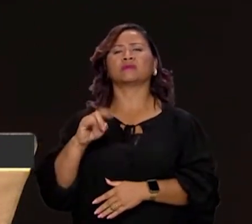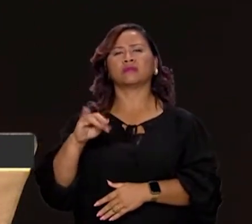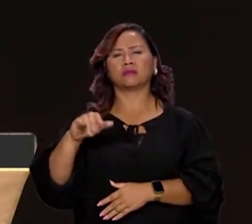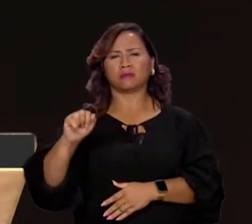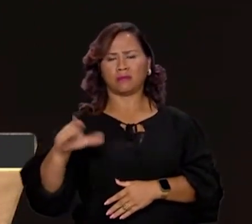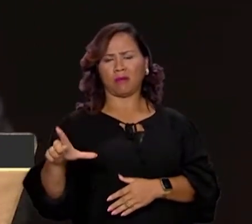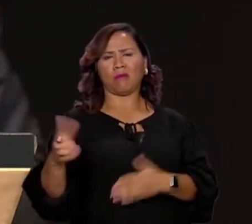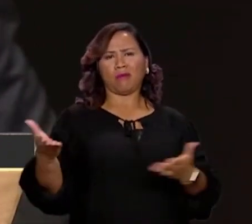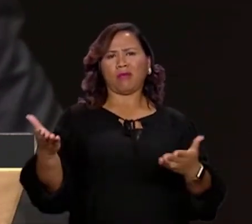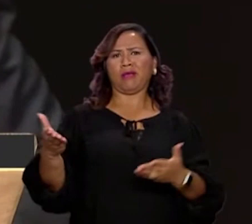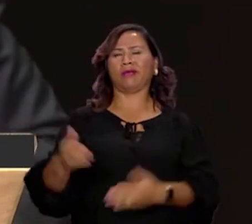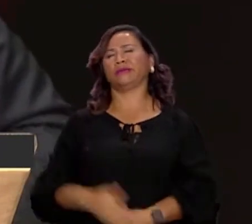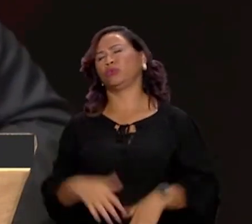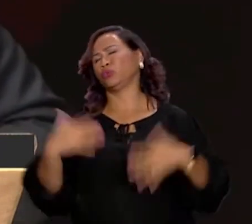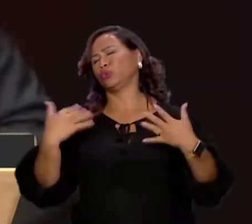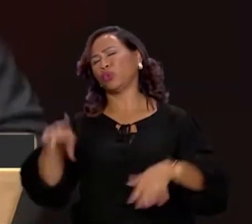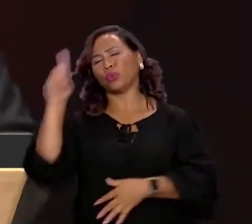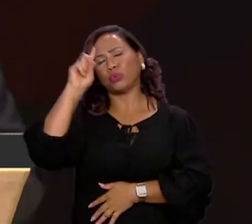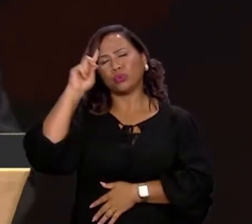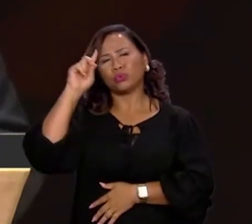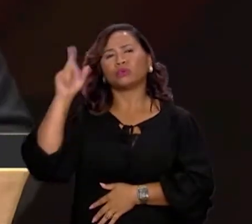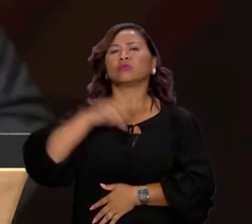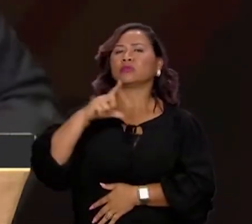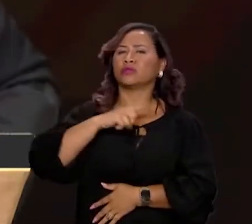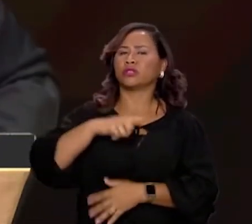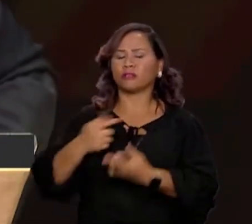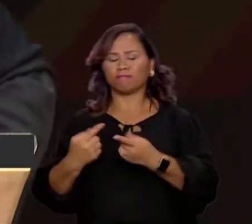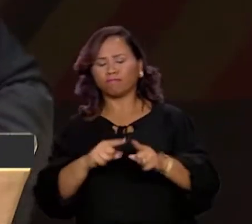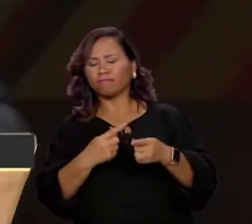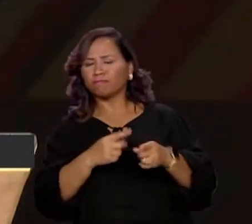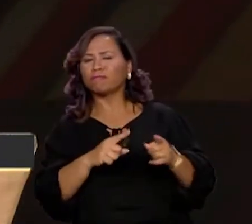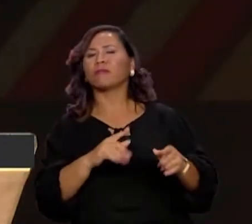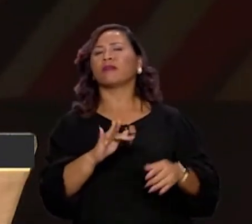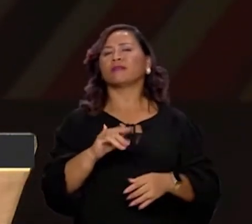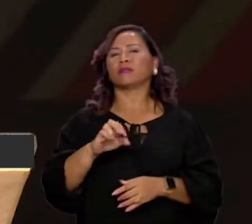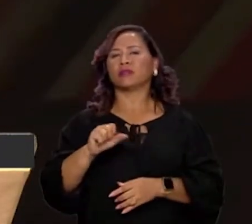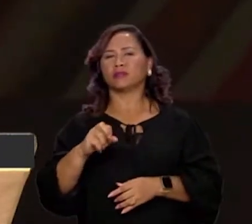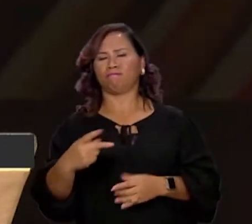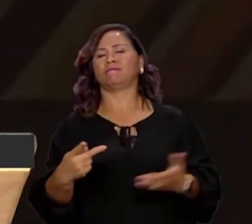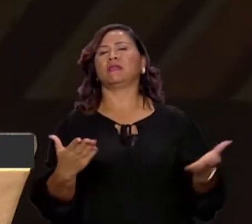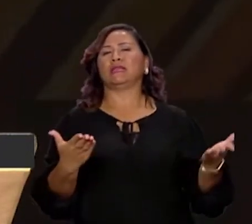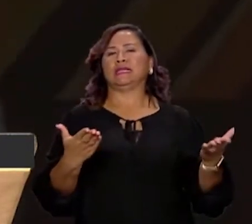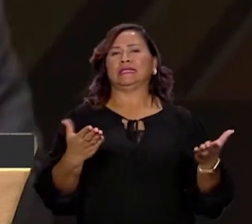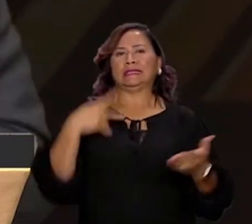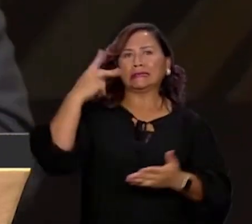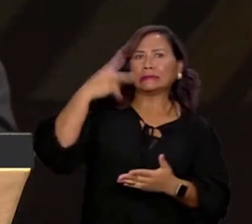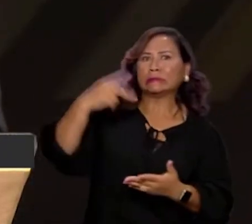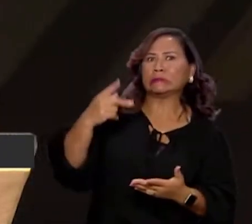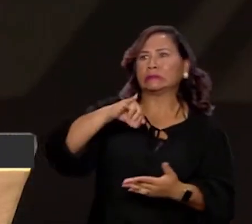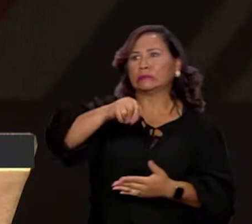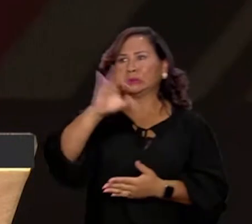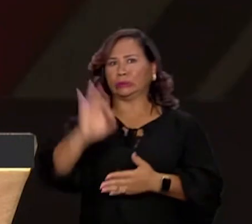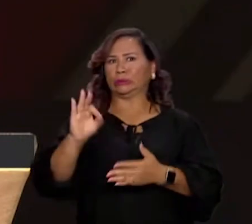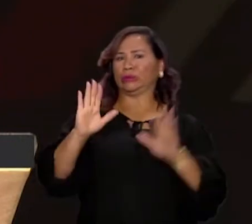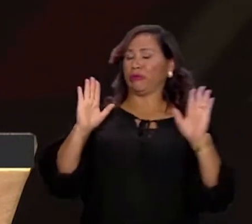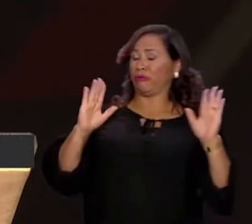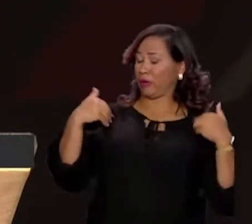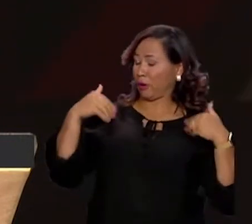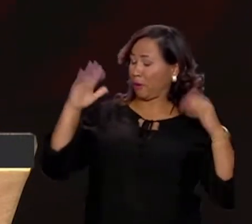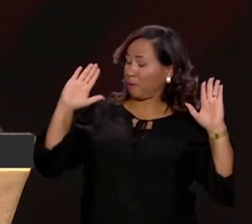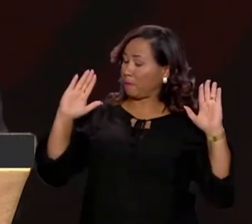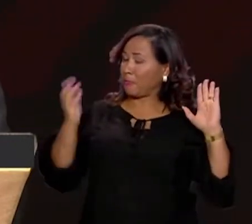virava manchete de jornal criticando a política de juros. Toda. Então, veja, eu agora não indiquei o presidente do Banco